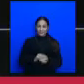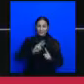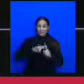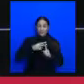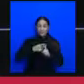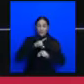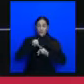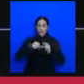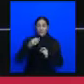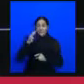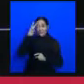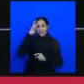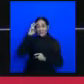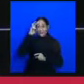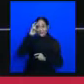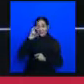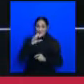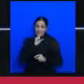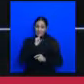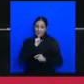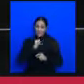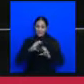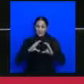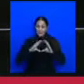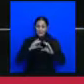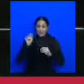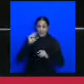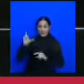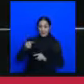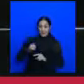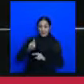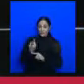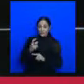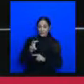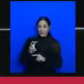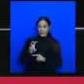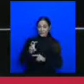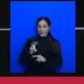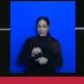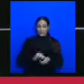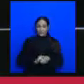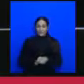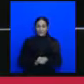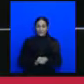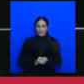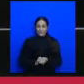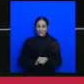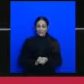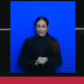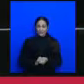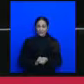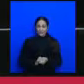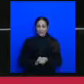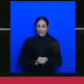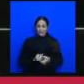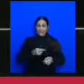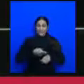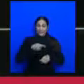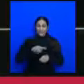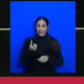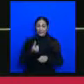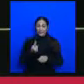Dupla Sena com sorteios às terças, quintas e sábados. Bola azul, número 15. Azul, 15. E